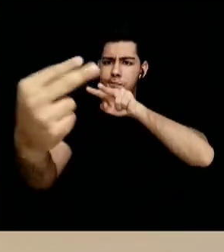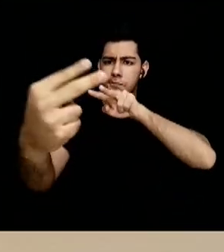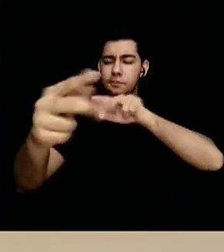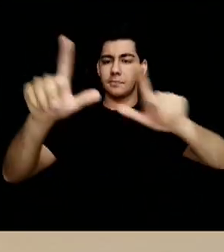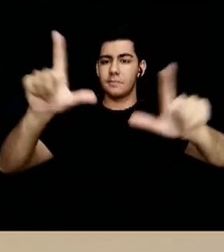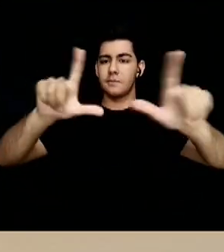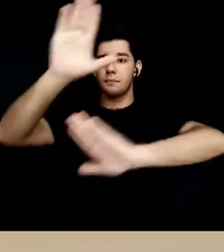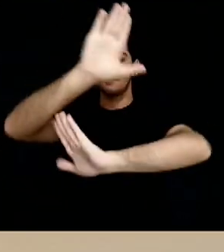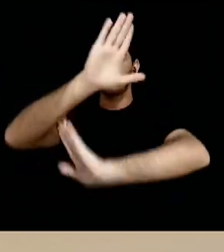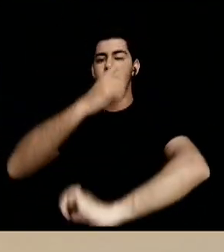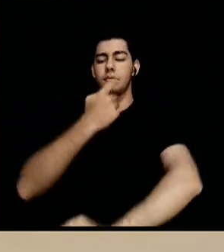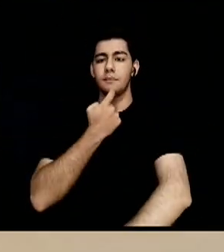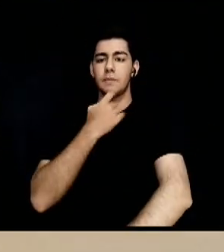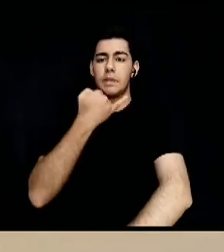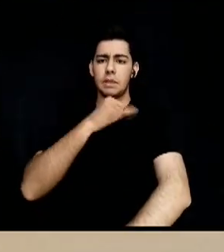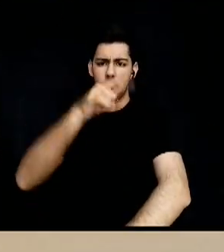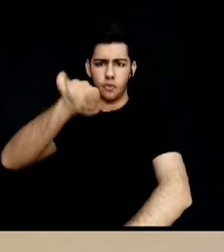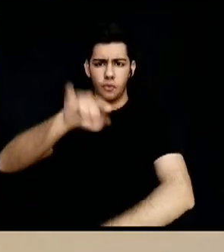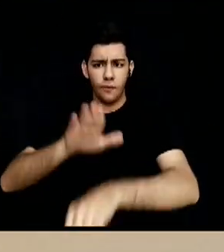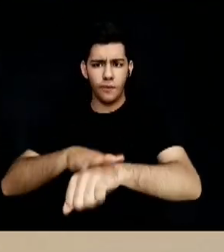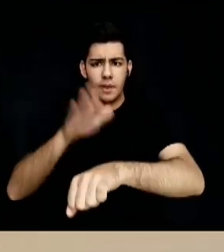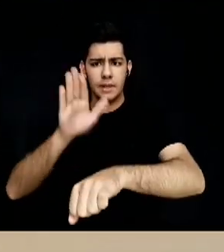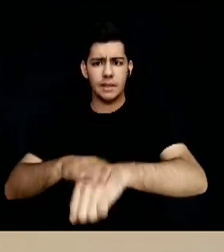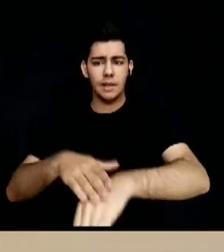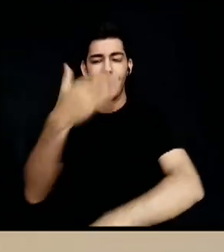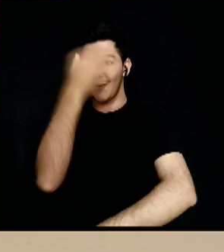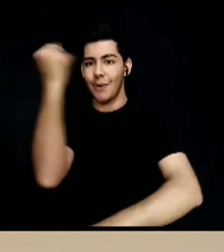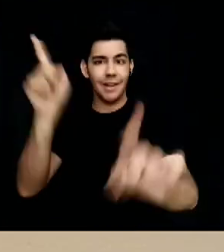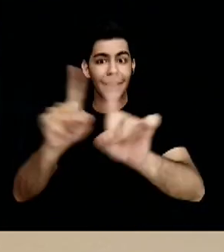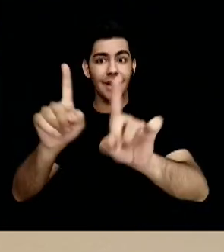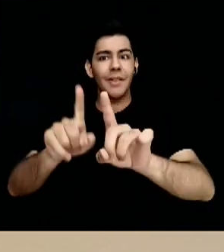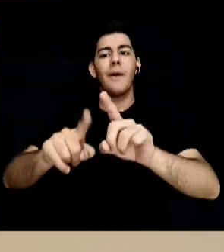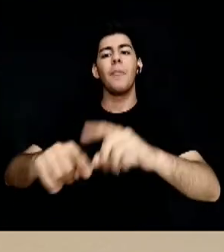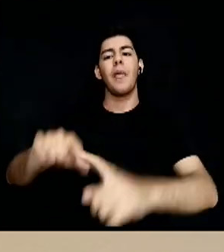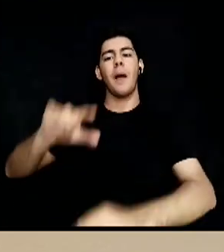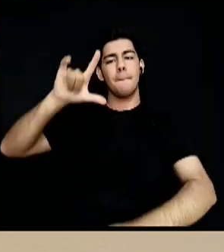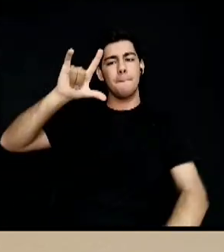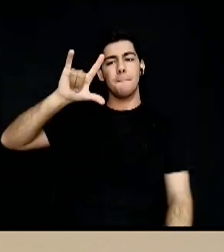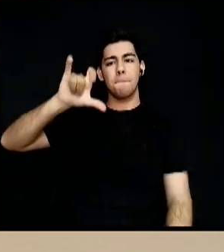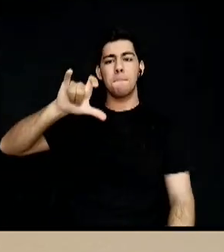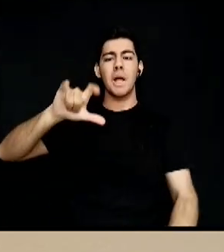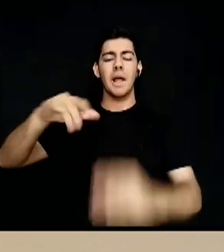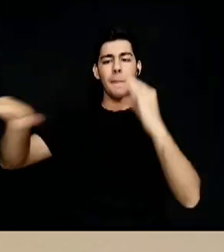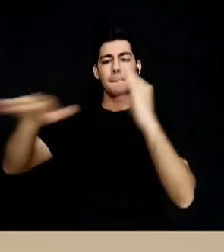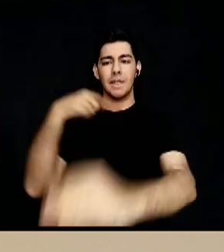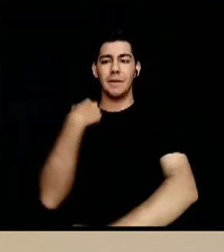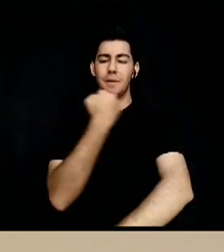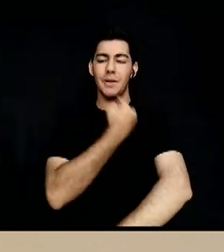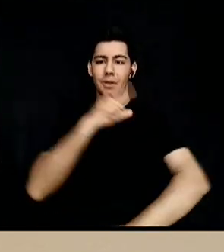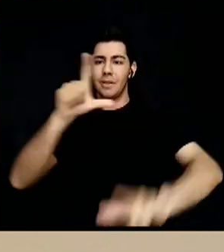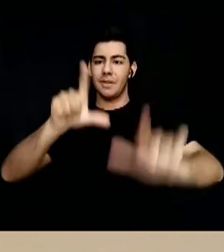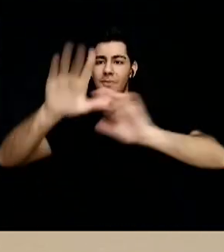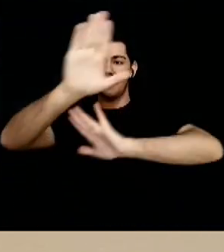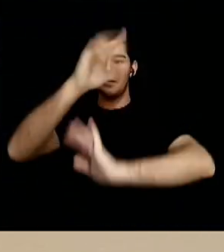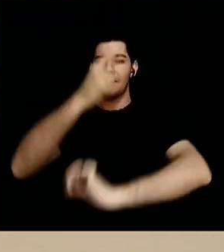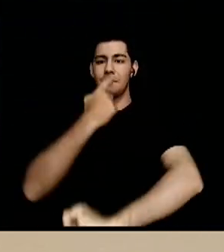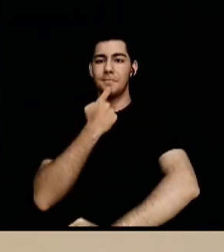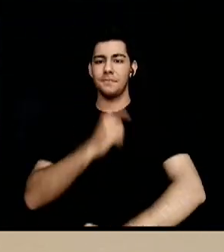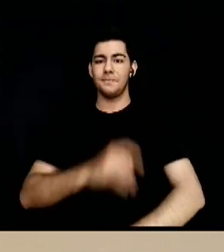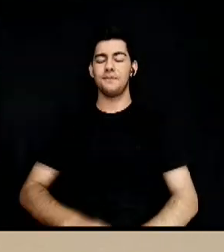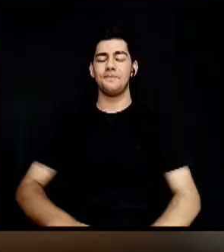sua técnica, não esquece de mostrar pra gente. Posta lá no seu feed e marca a TV Câmara Campinas. Tchau!